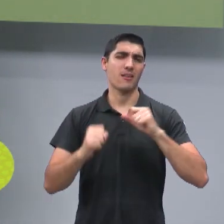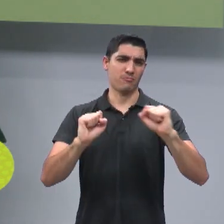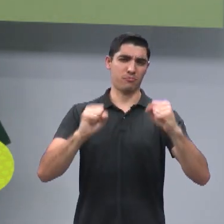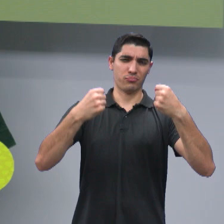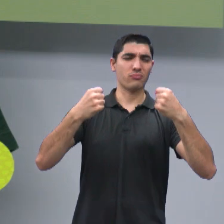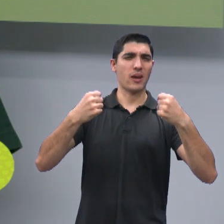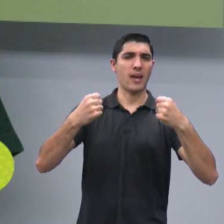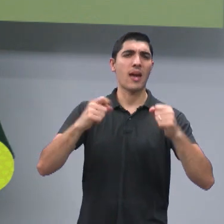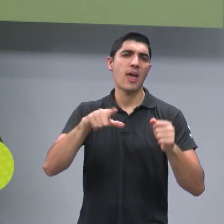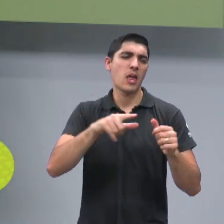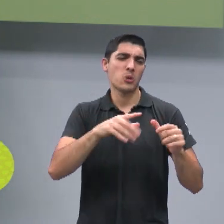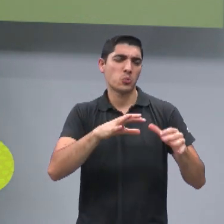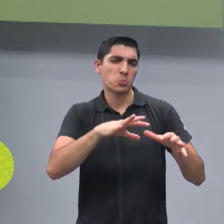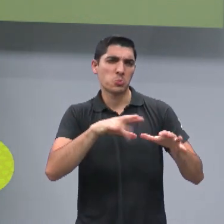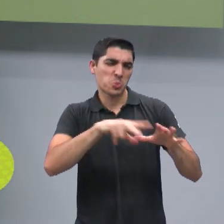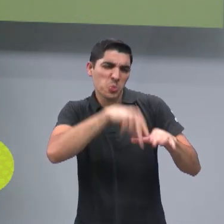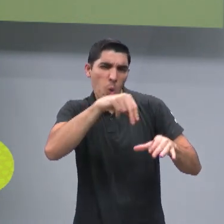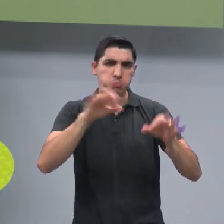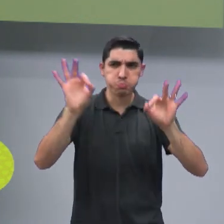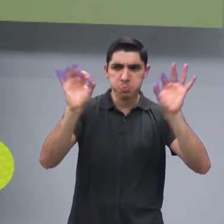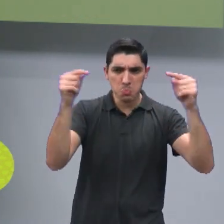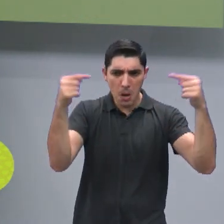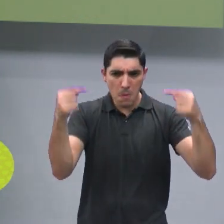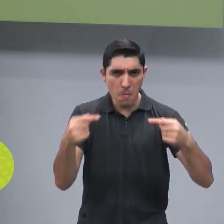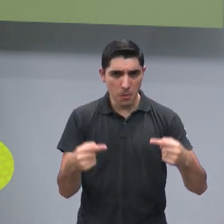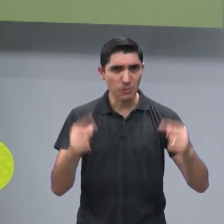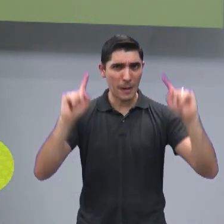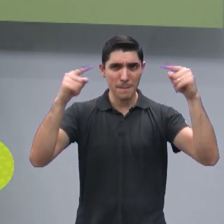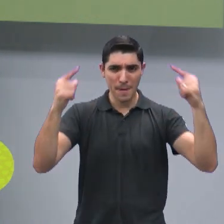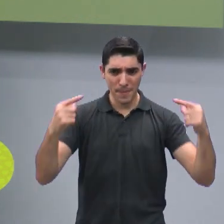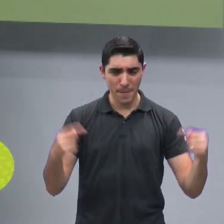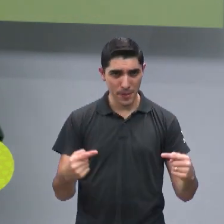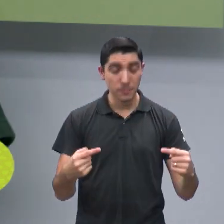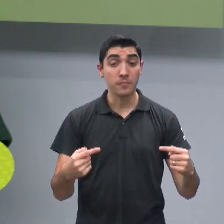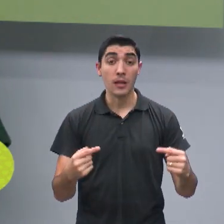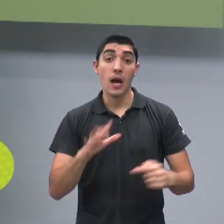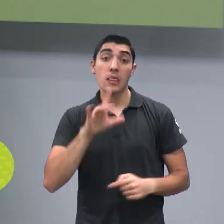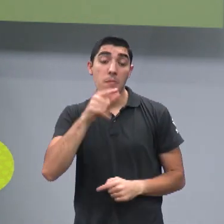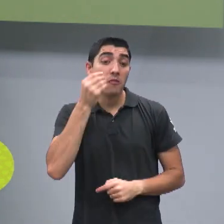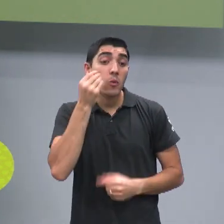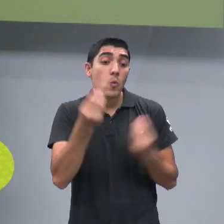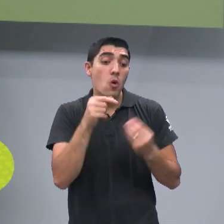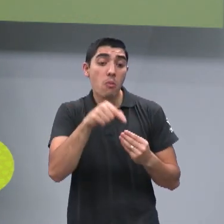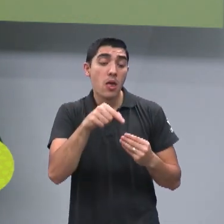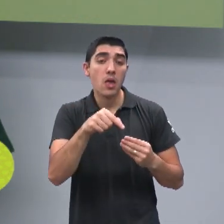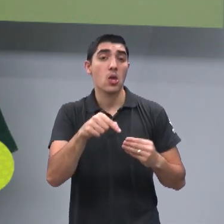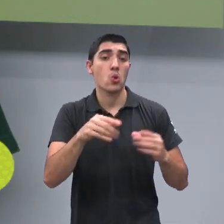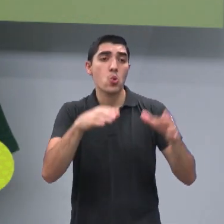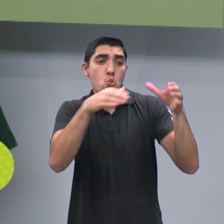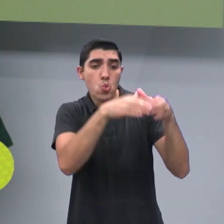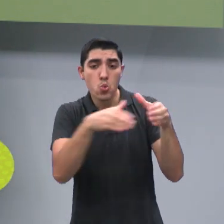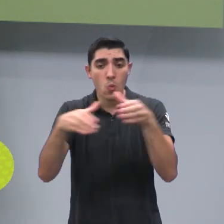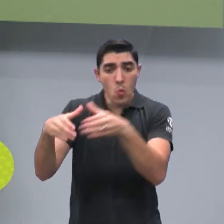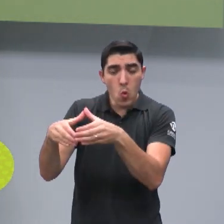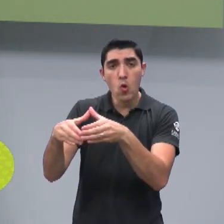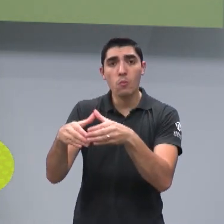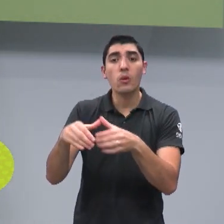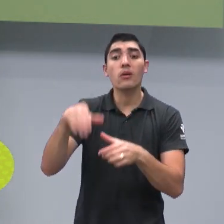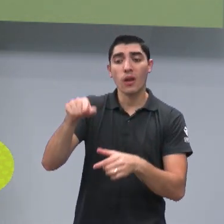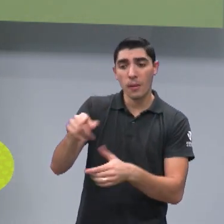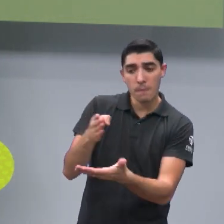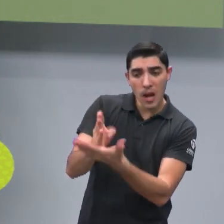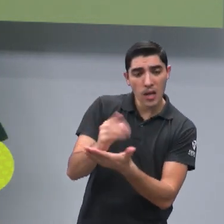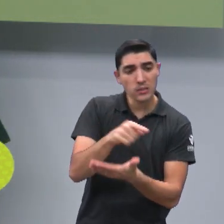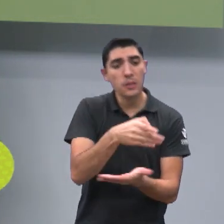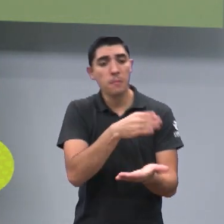Então, todas vão se classificar, mas aí pelo grupo, enfim, aí vai ver como é que vai ser a questão de chaveamento, como vai ser